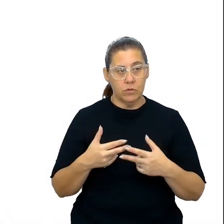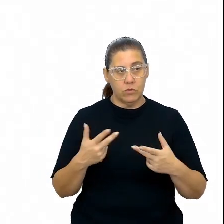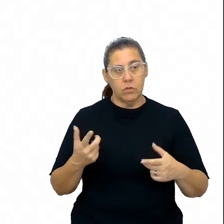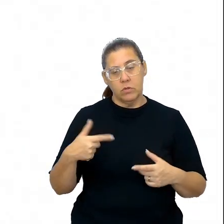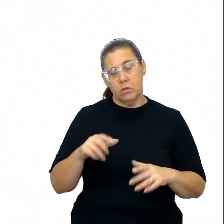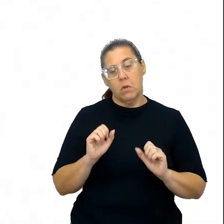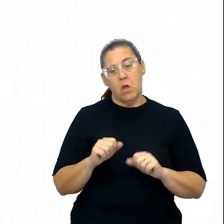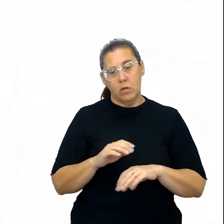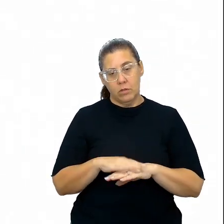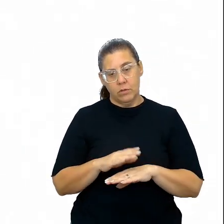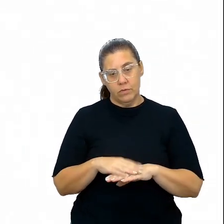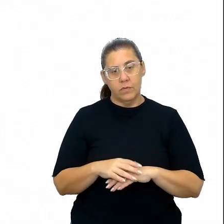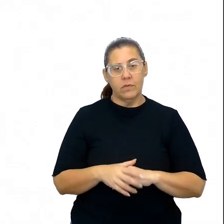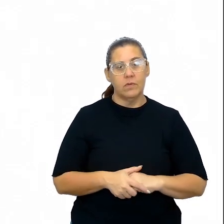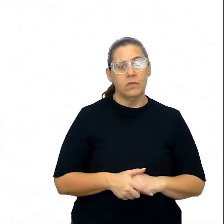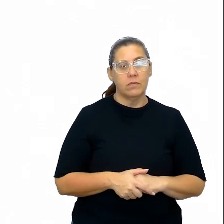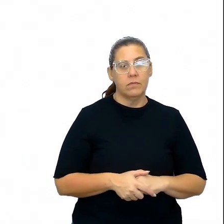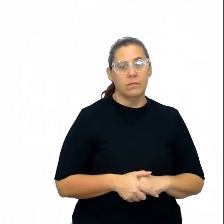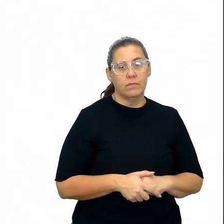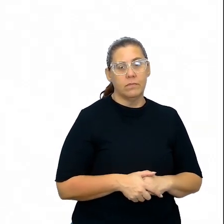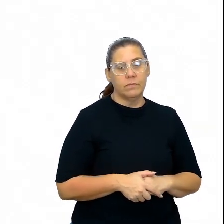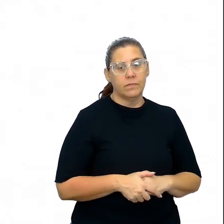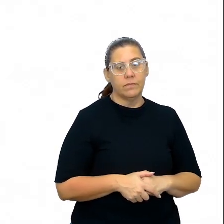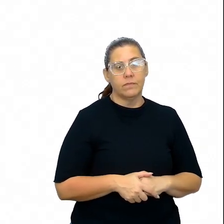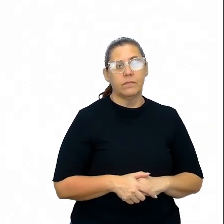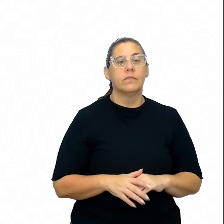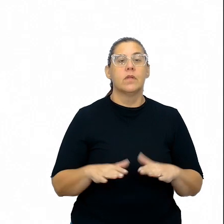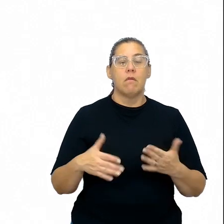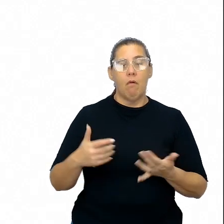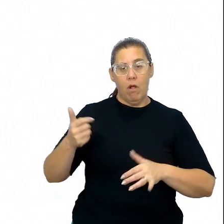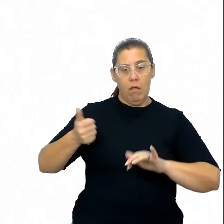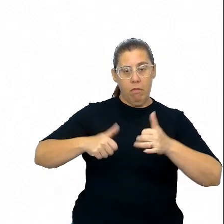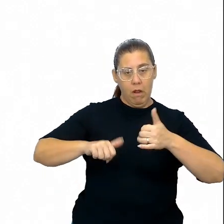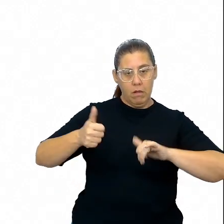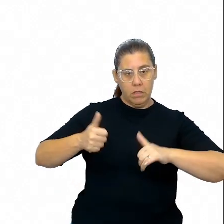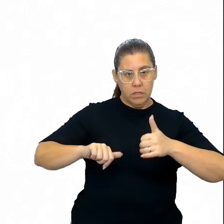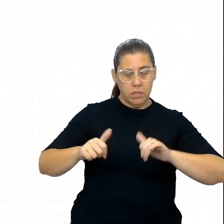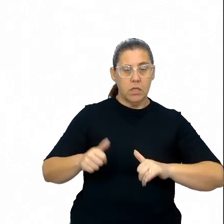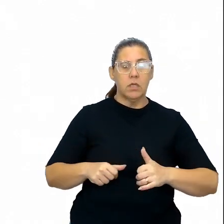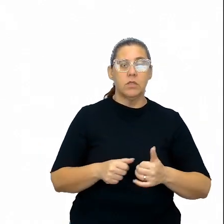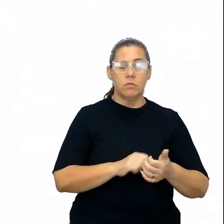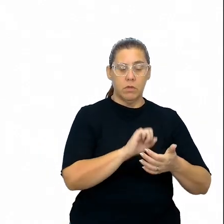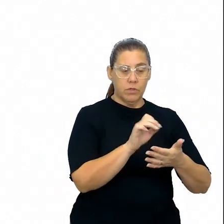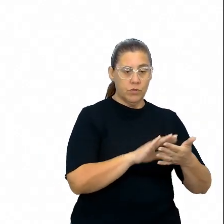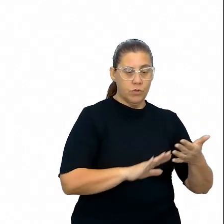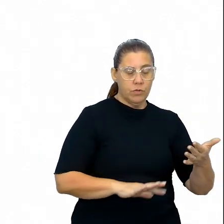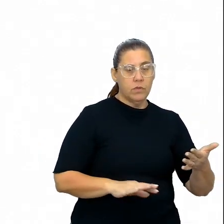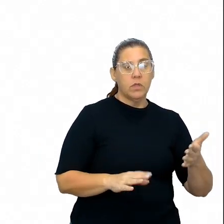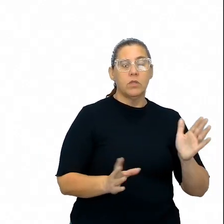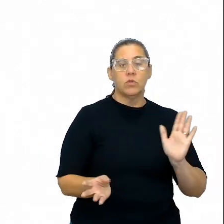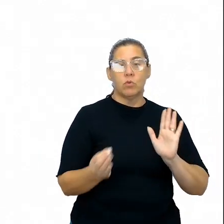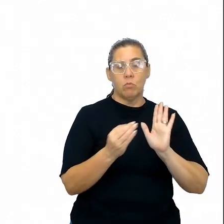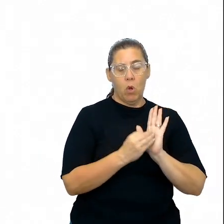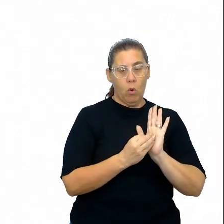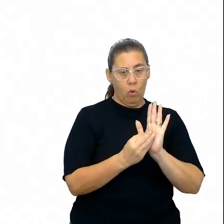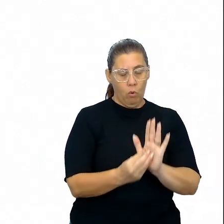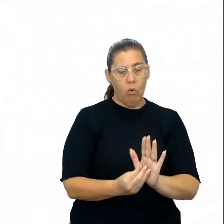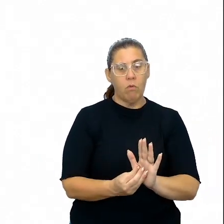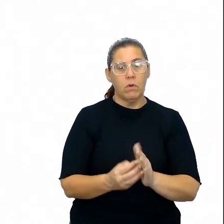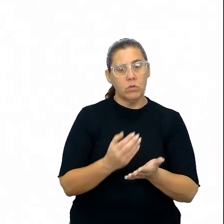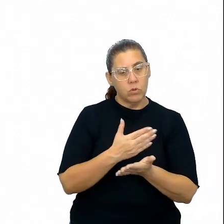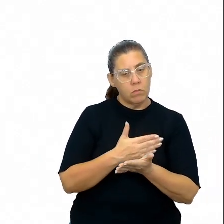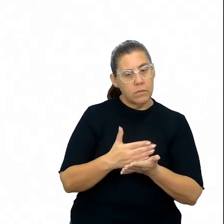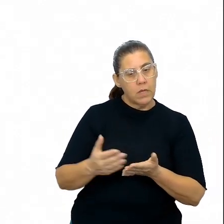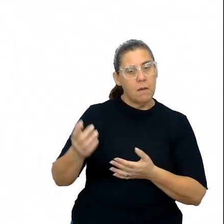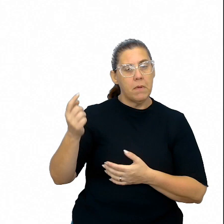gente pode fazer, entre medidas. Bom, aí, analisando uma das nossas atividades que a gente colocou aí, para a gente começar